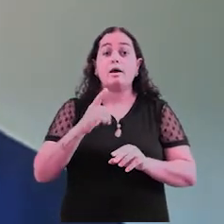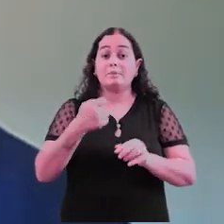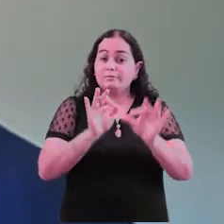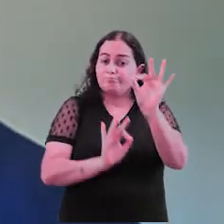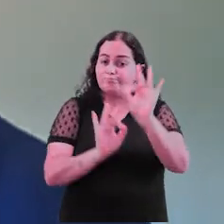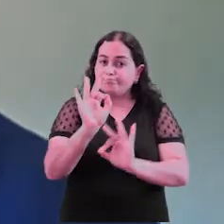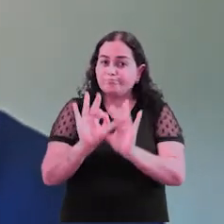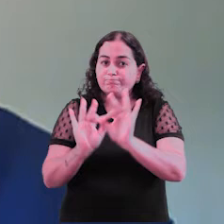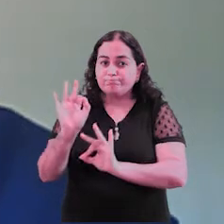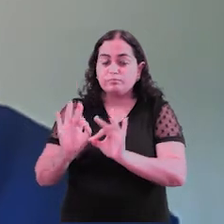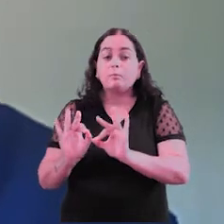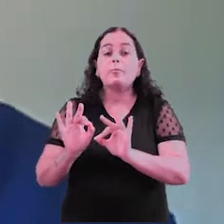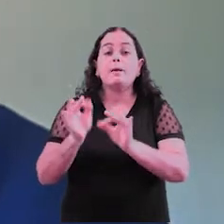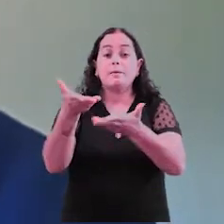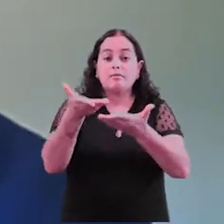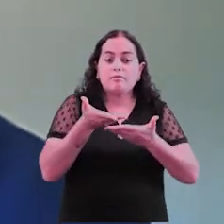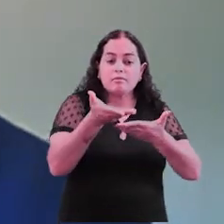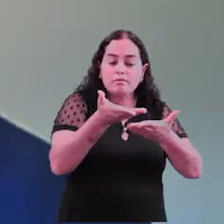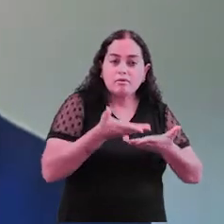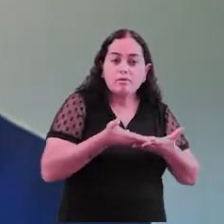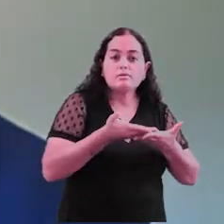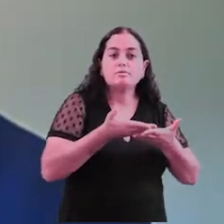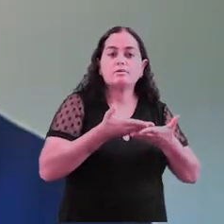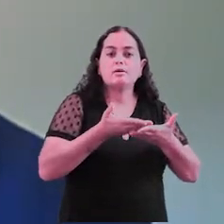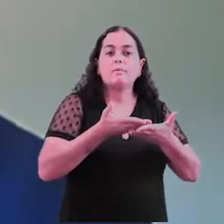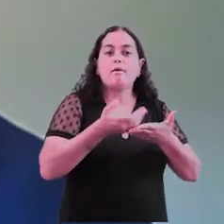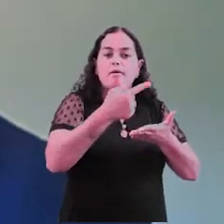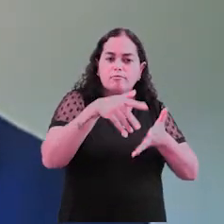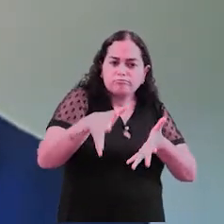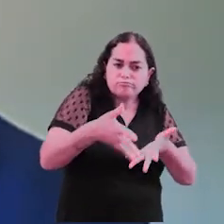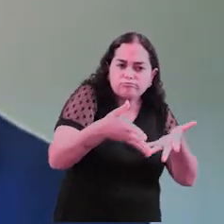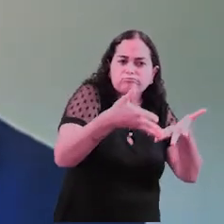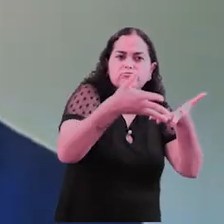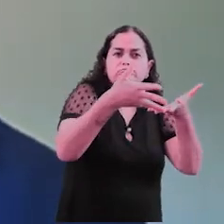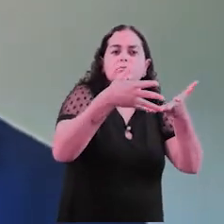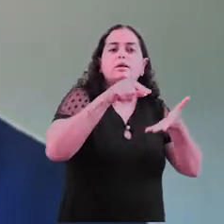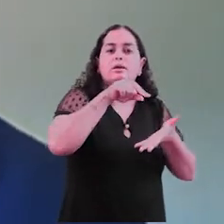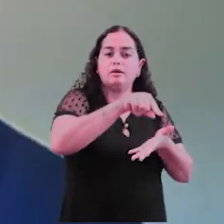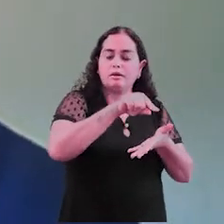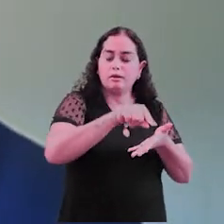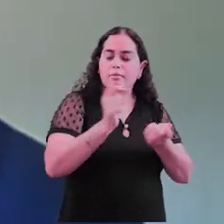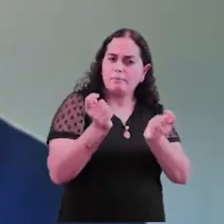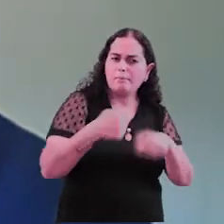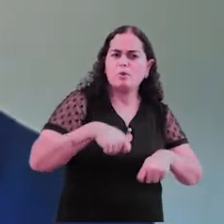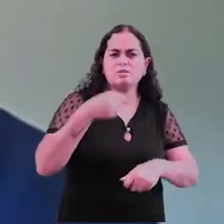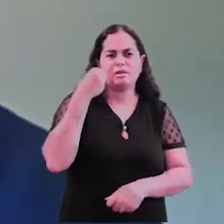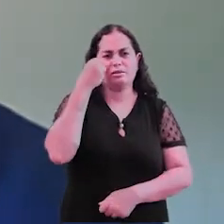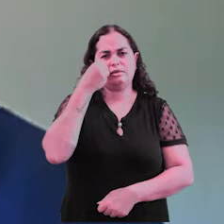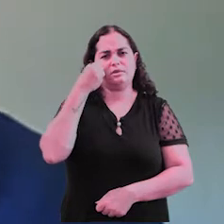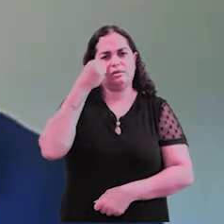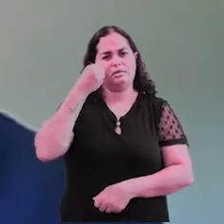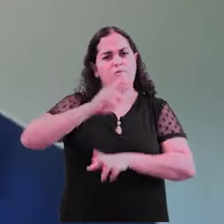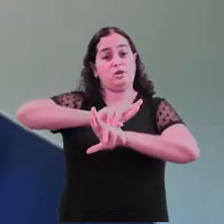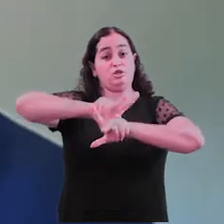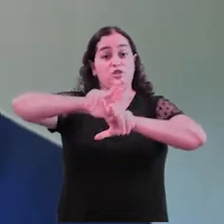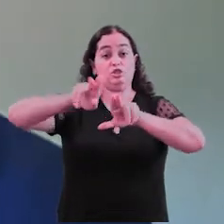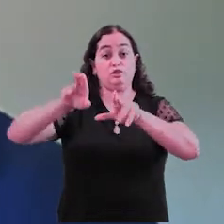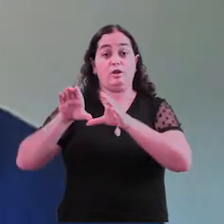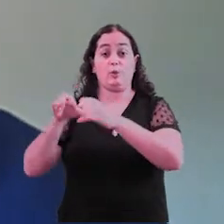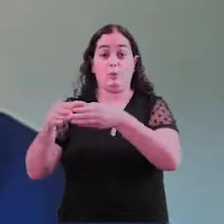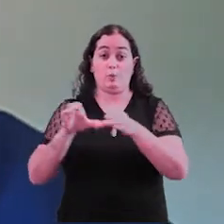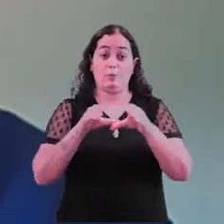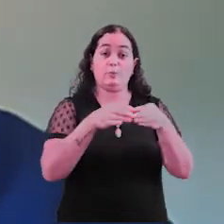estejam preparados para receber, engajar e também possibilitar experiências para